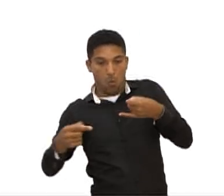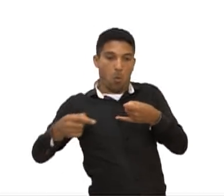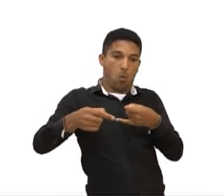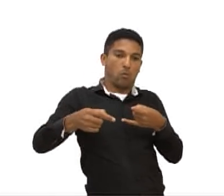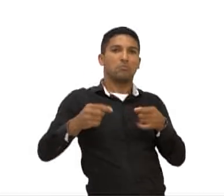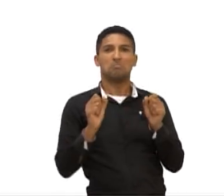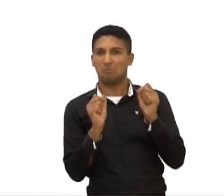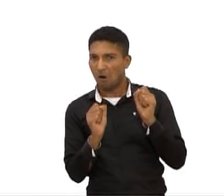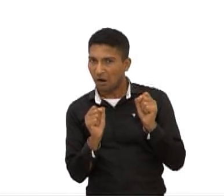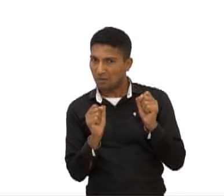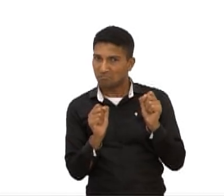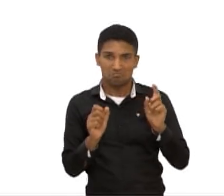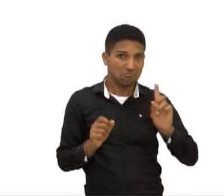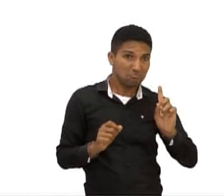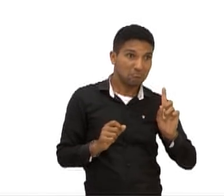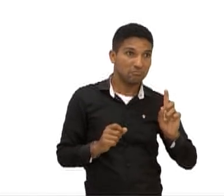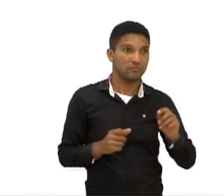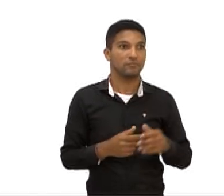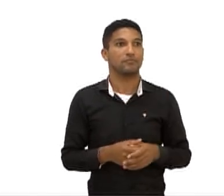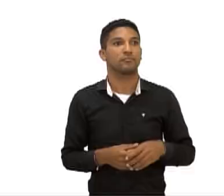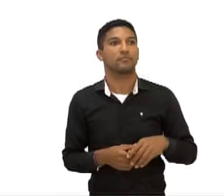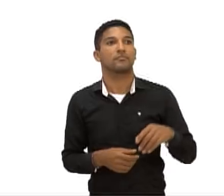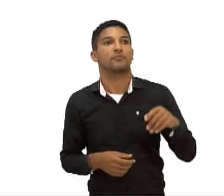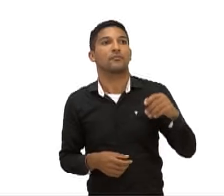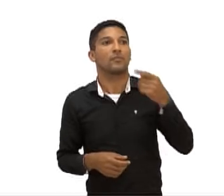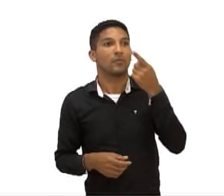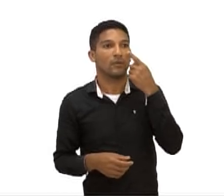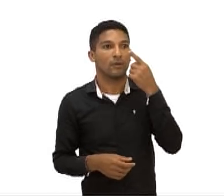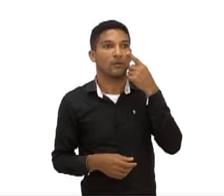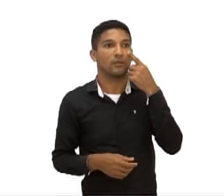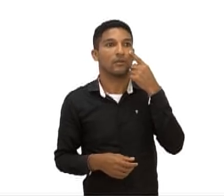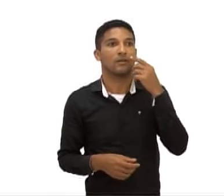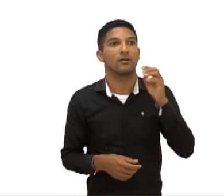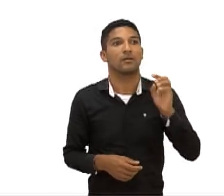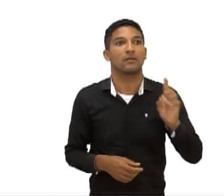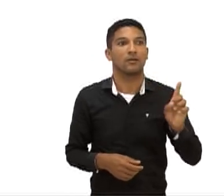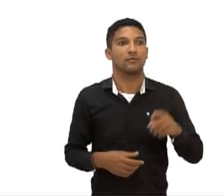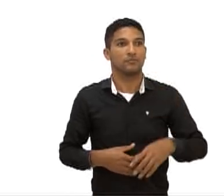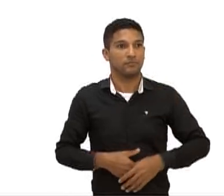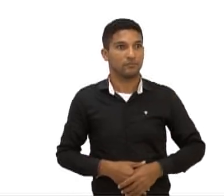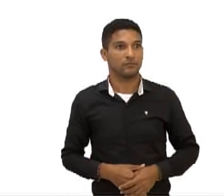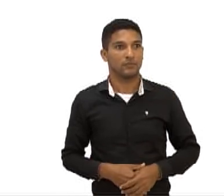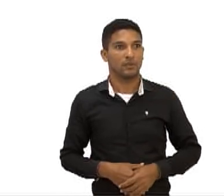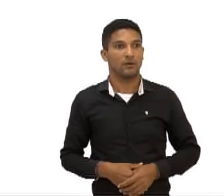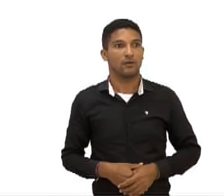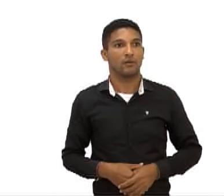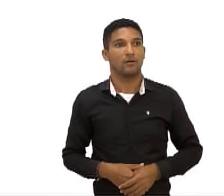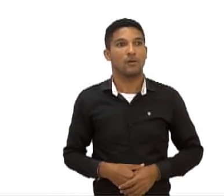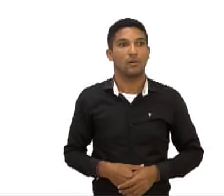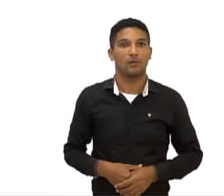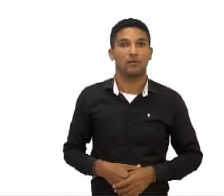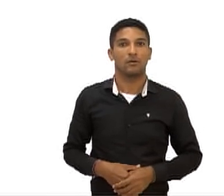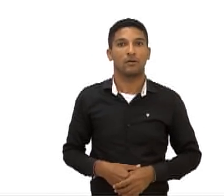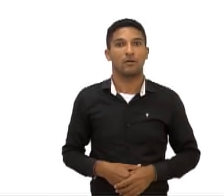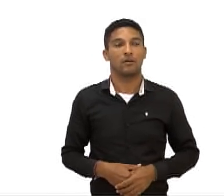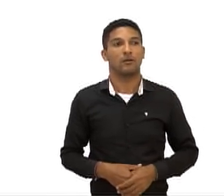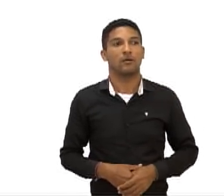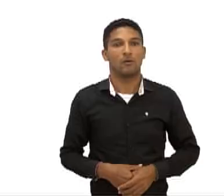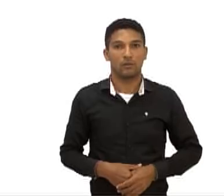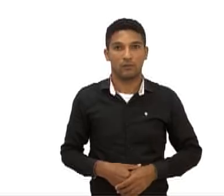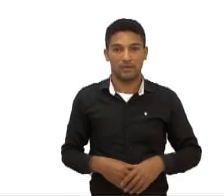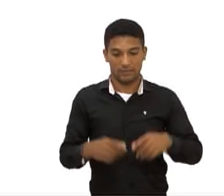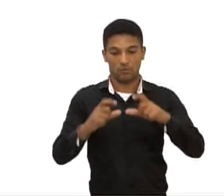dos lados não interceptam ou não cortam ali aquela figura ao meio, esse interceptam ao outro lado, é quando